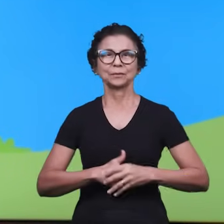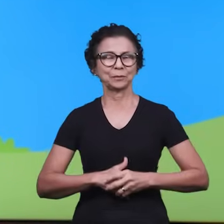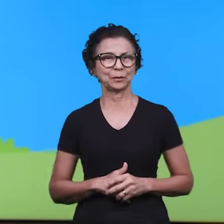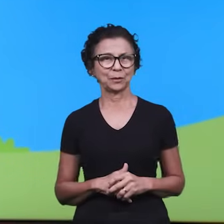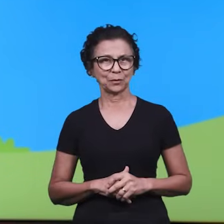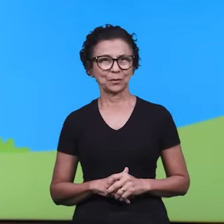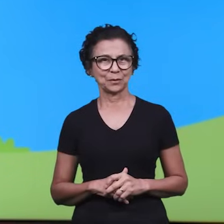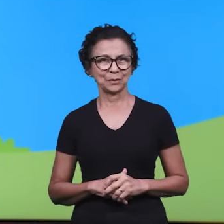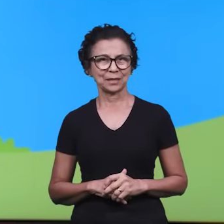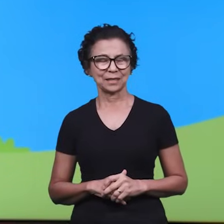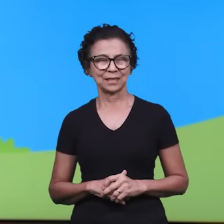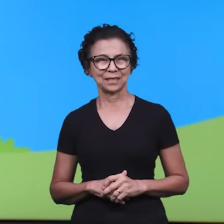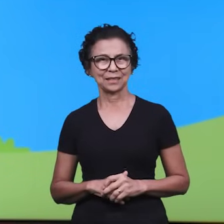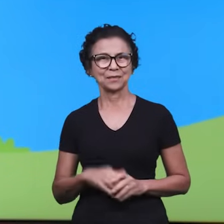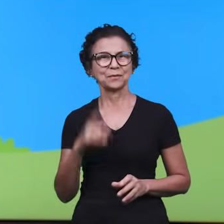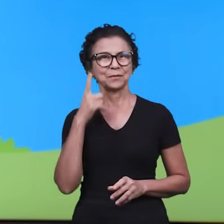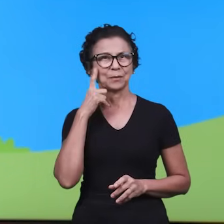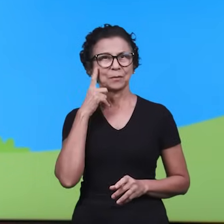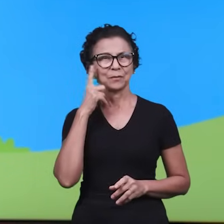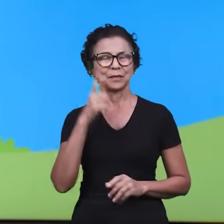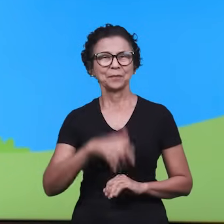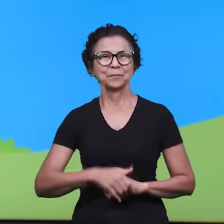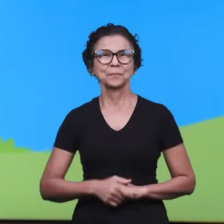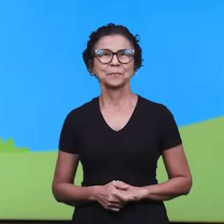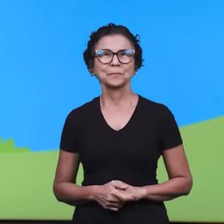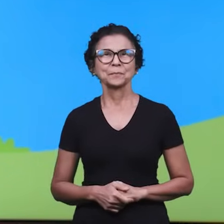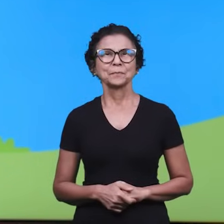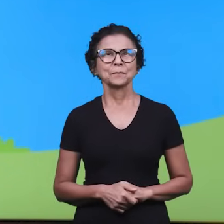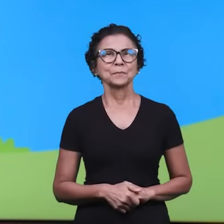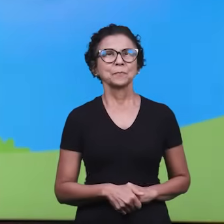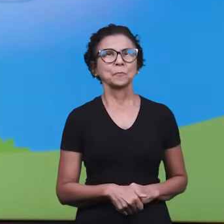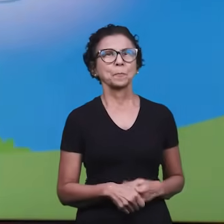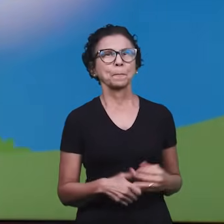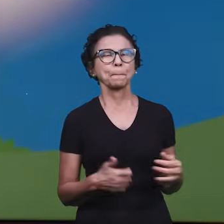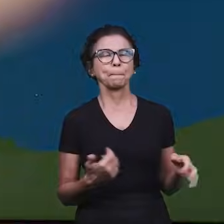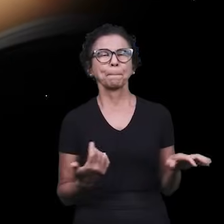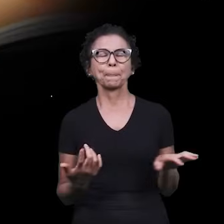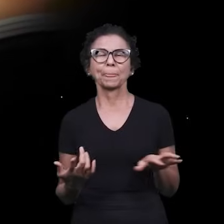uma lâmpada para os nossos pés. Vamos cantar um louvor ao Senhor.